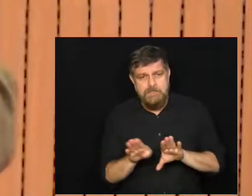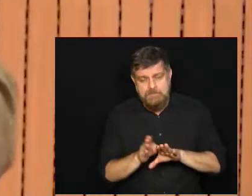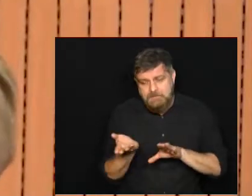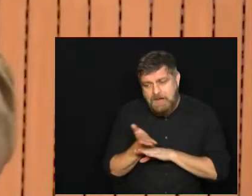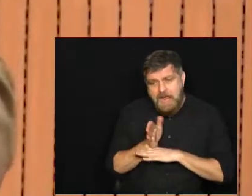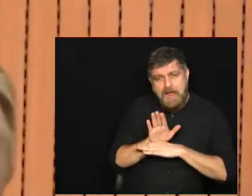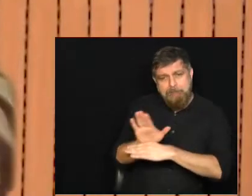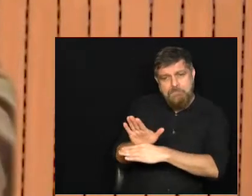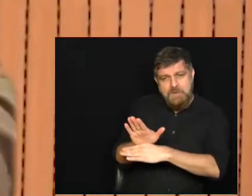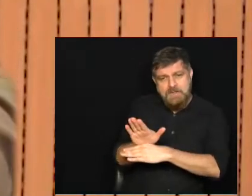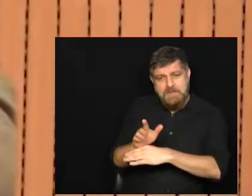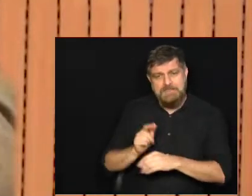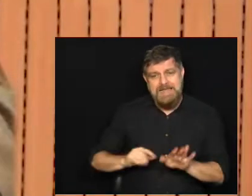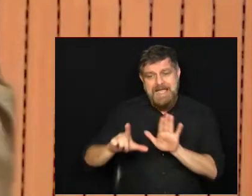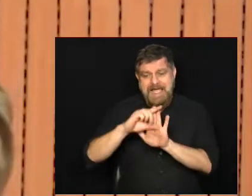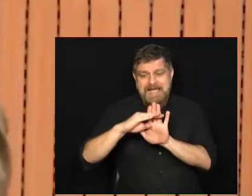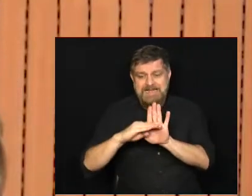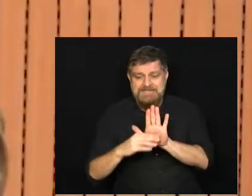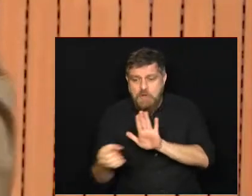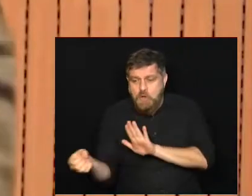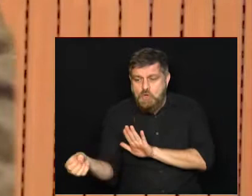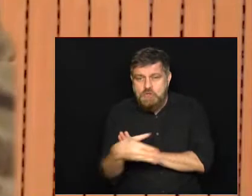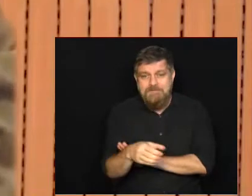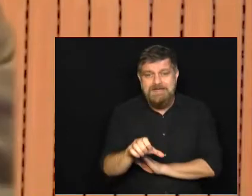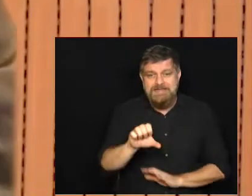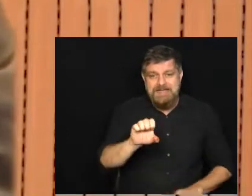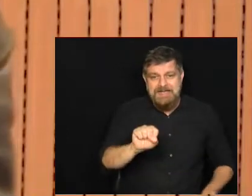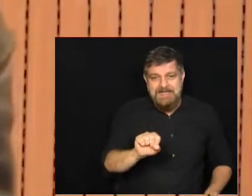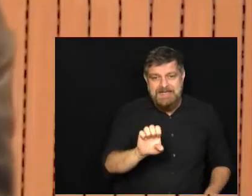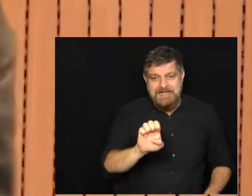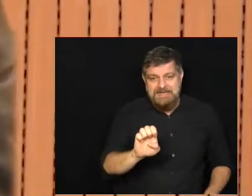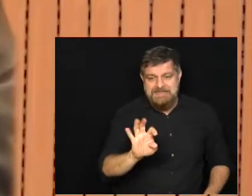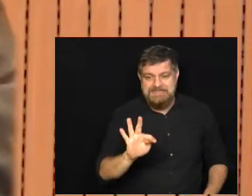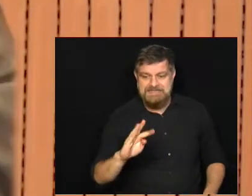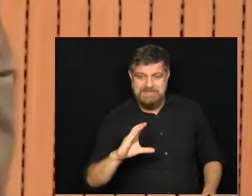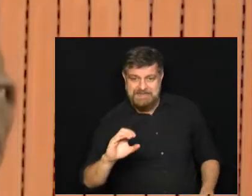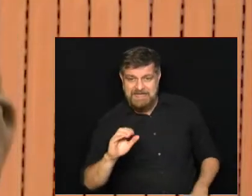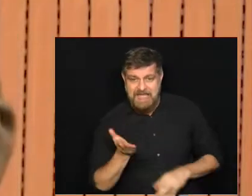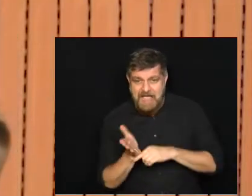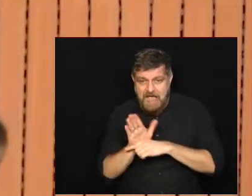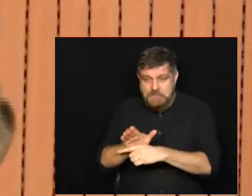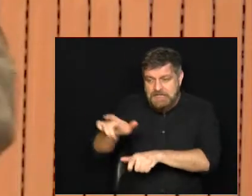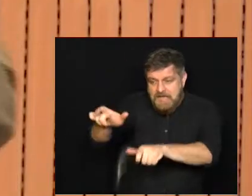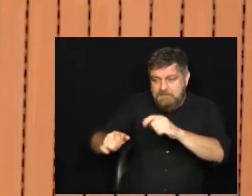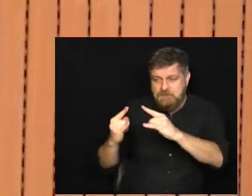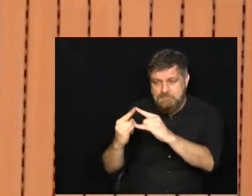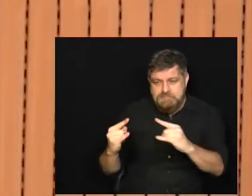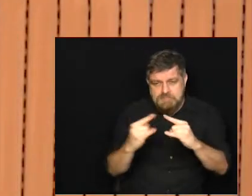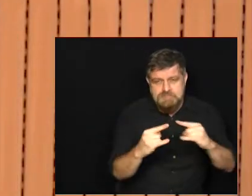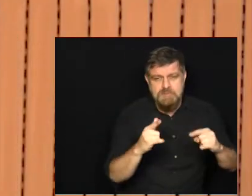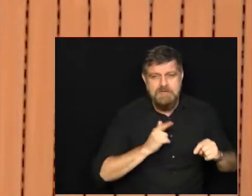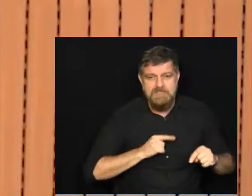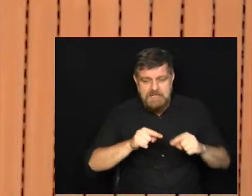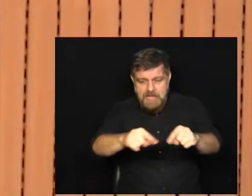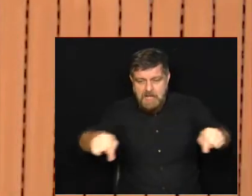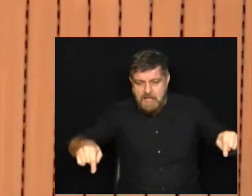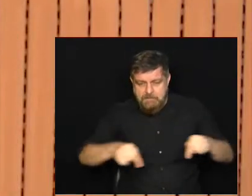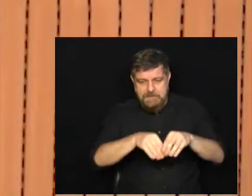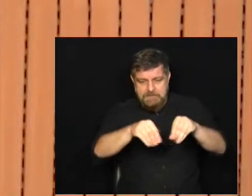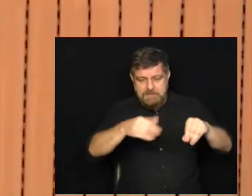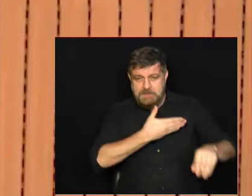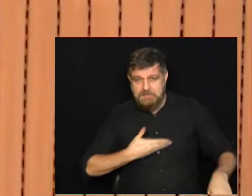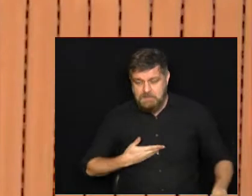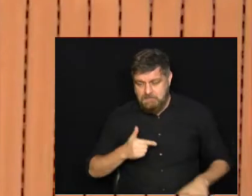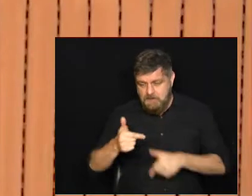contribuir com a nova legislação da CETEC. Podendo assim ajudar os permissionários, dentro